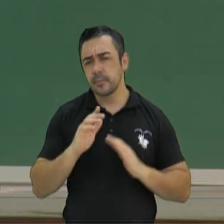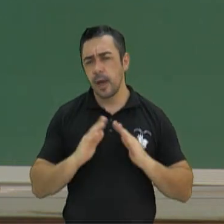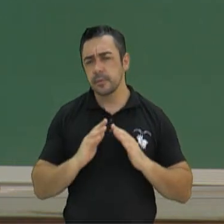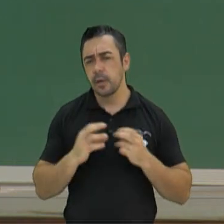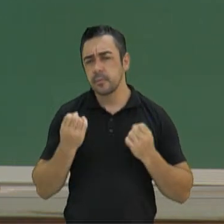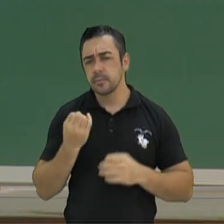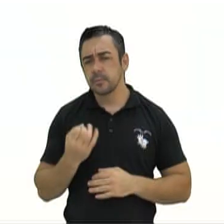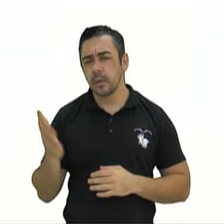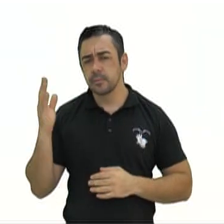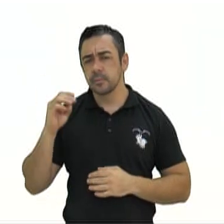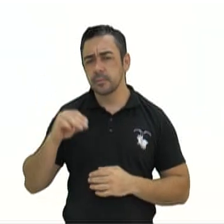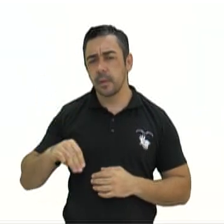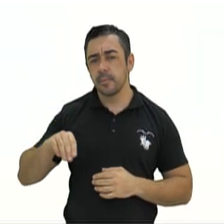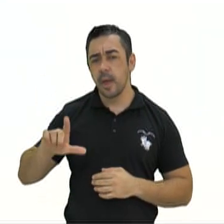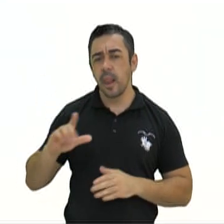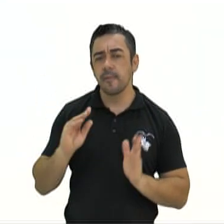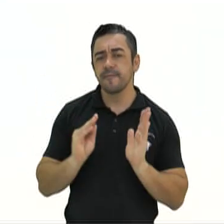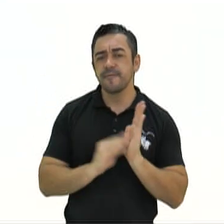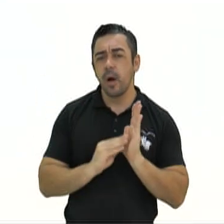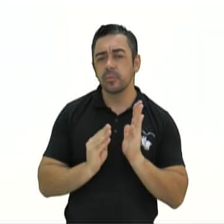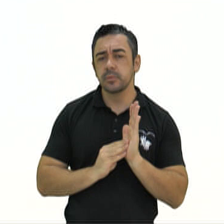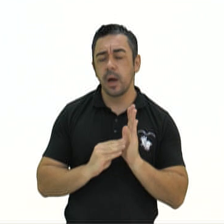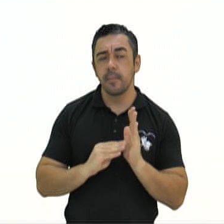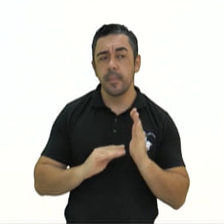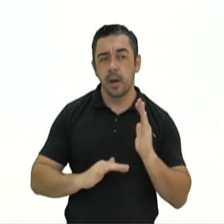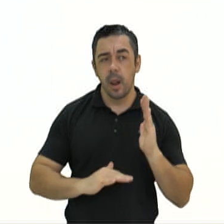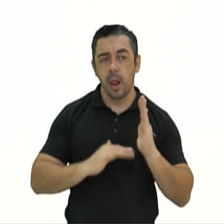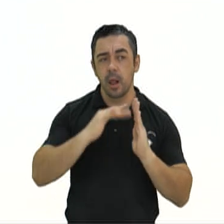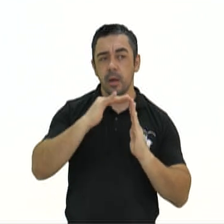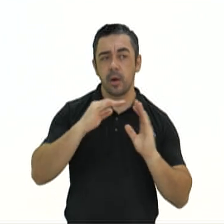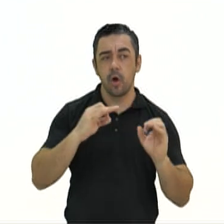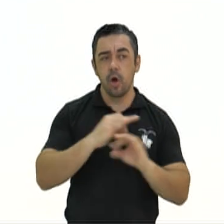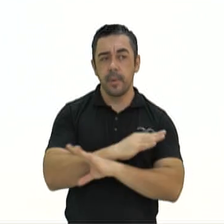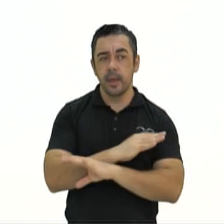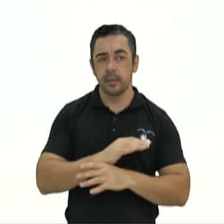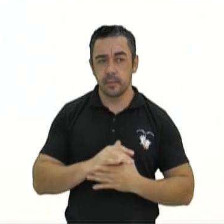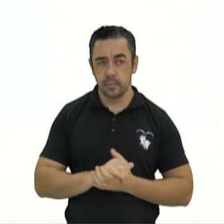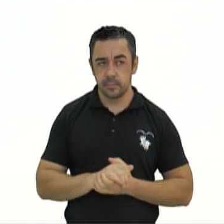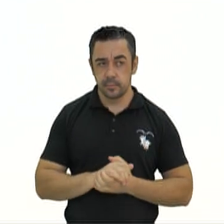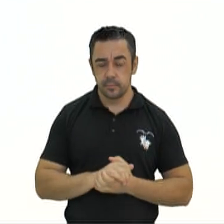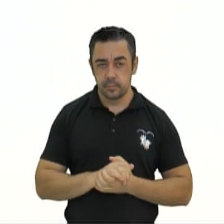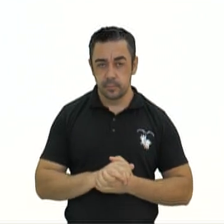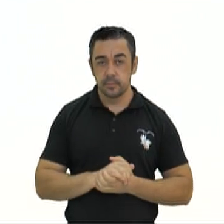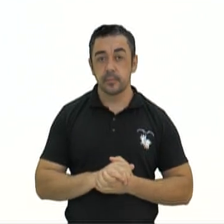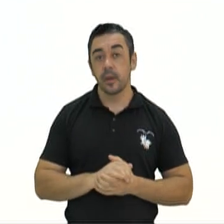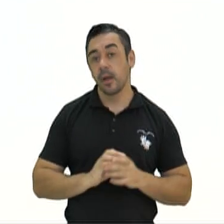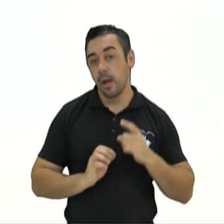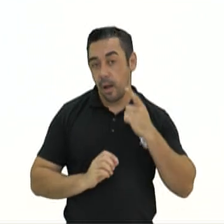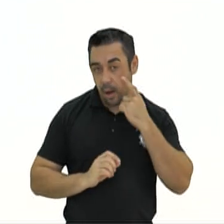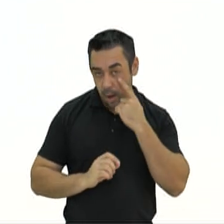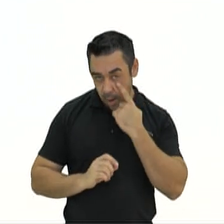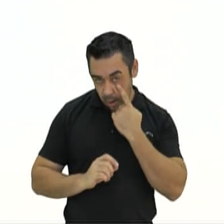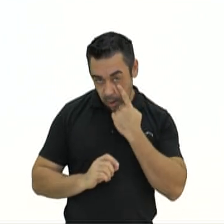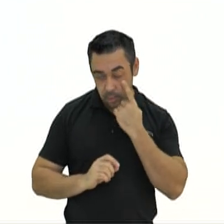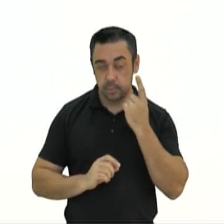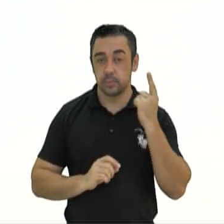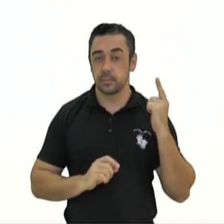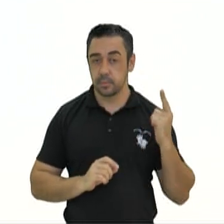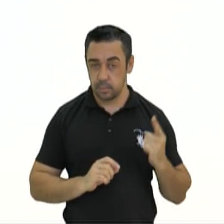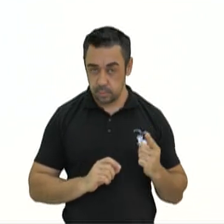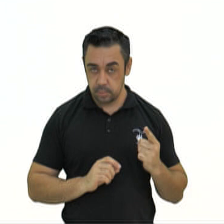Quantos mililitros faltaram para completar essa caixa? Lembrando lá que a capacidade, olha só, a capacidade